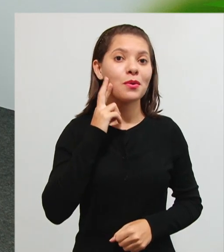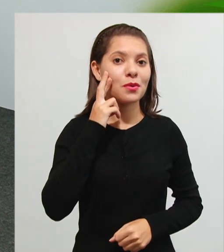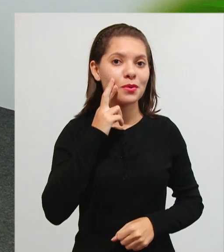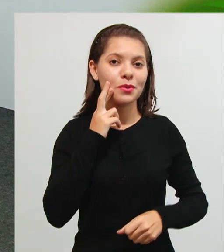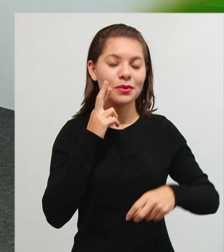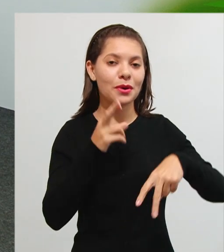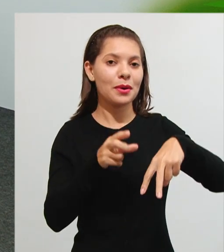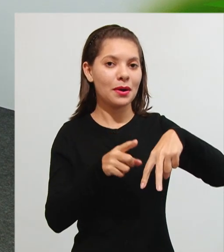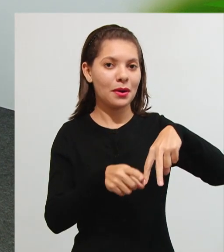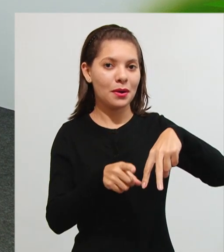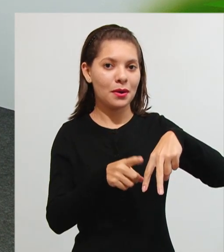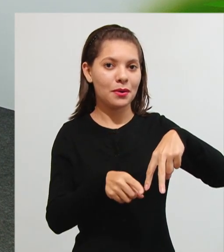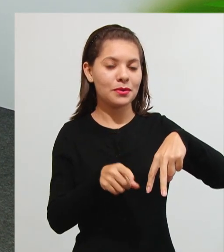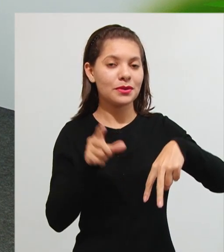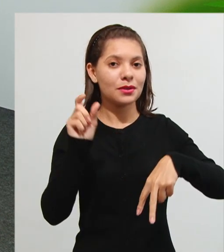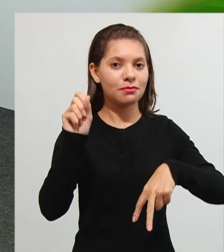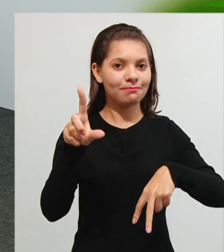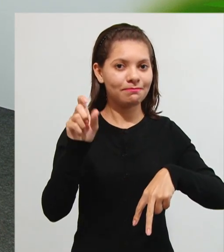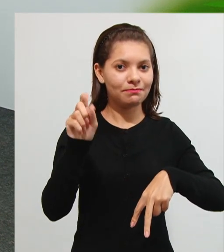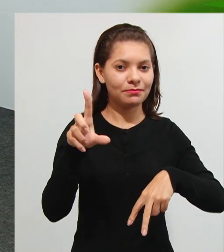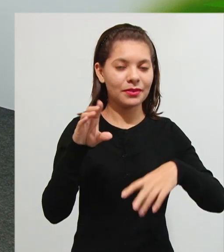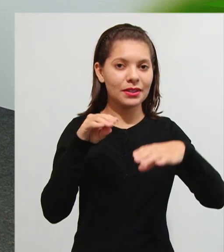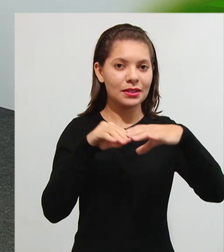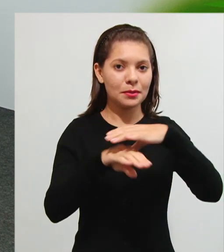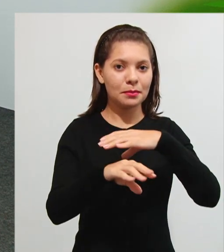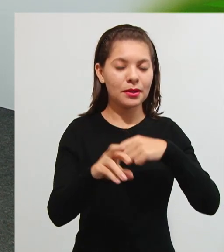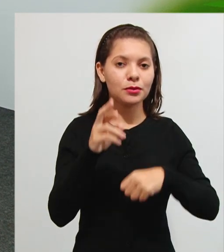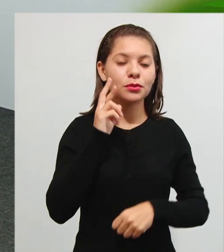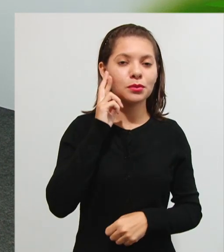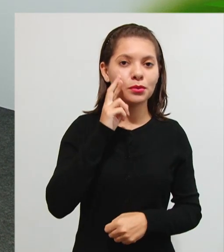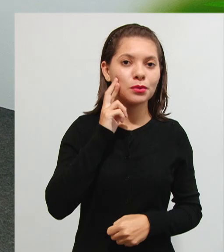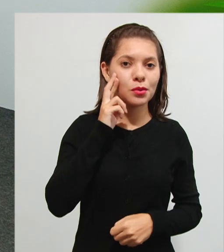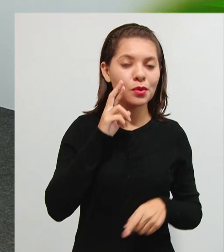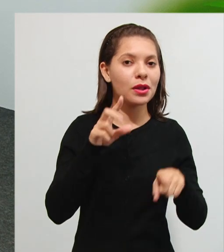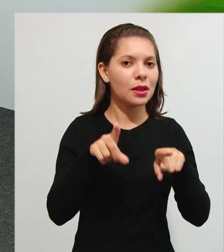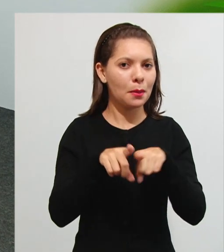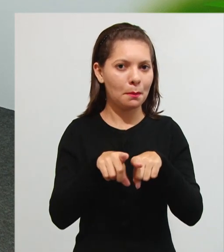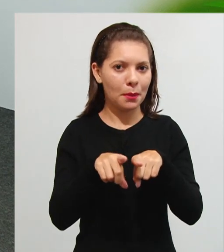calça jeans azul sapatos rosas